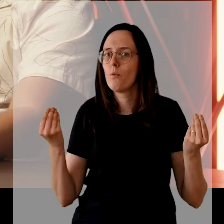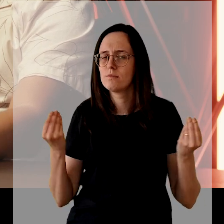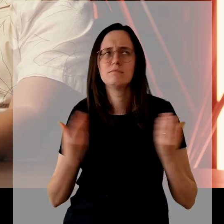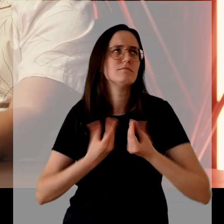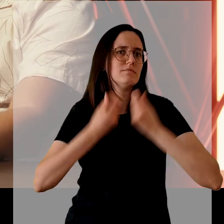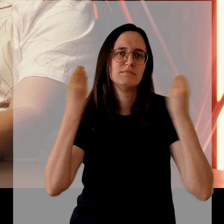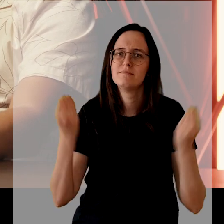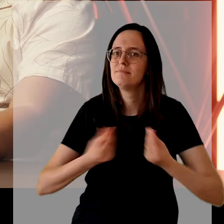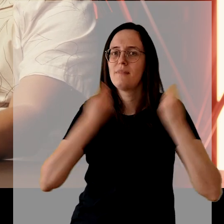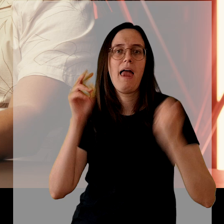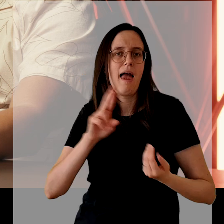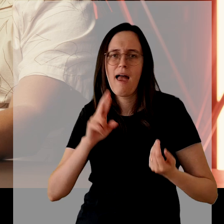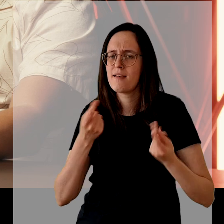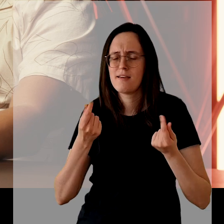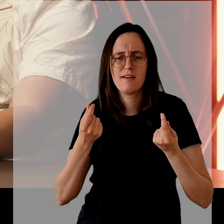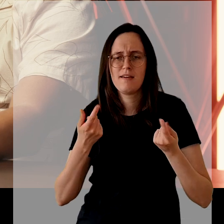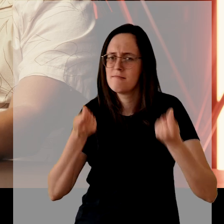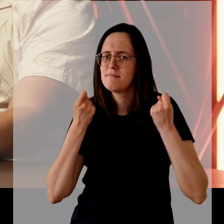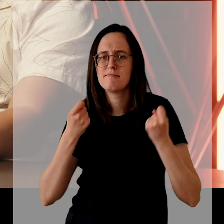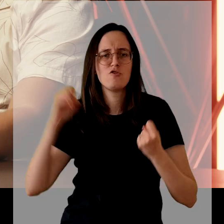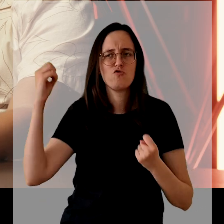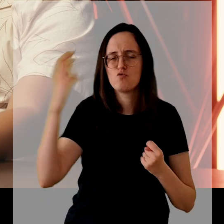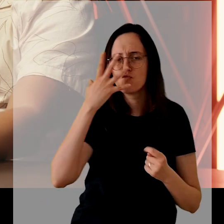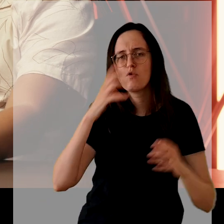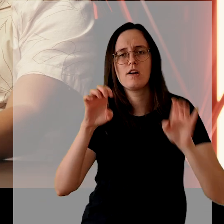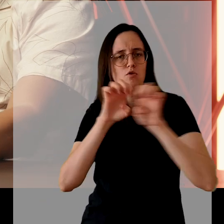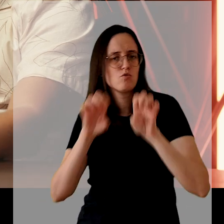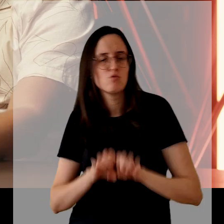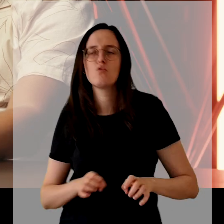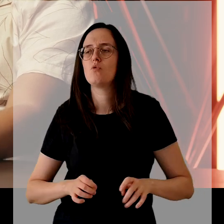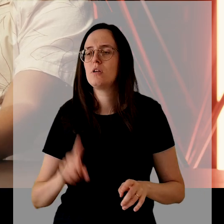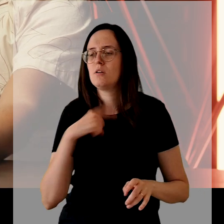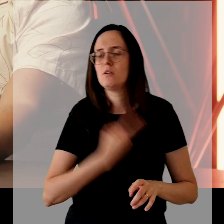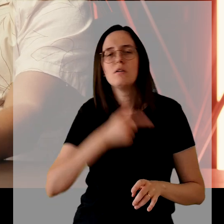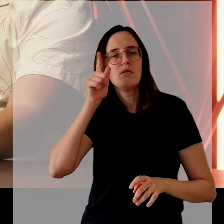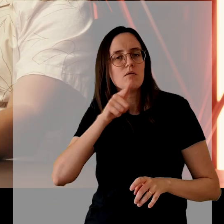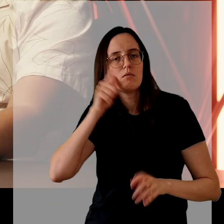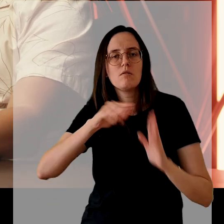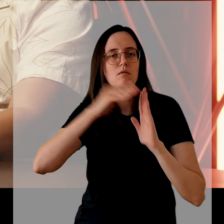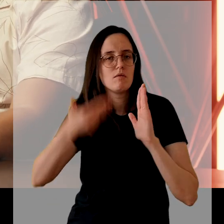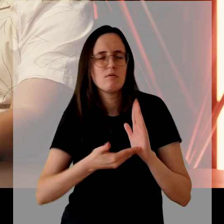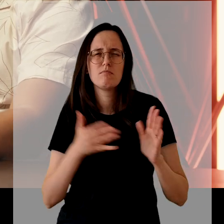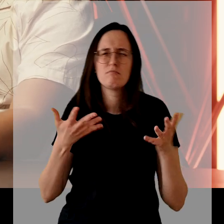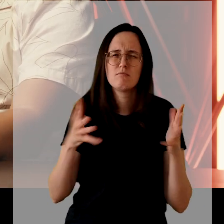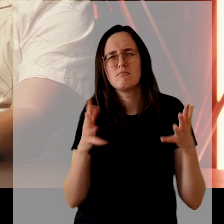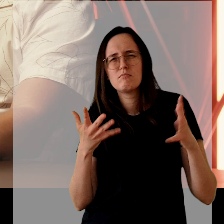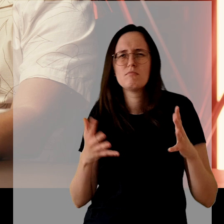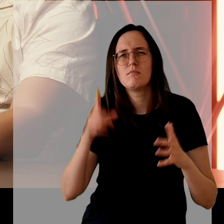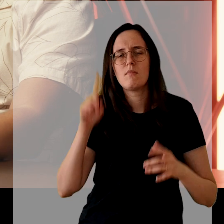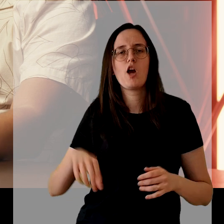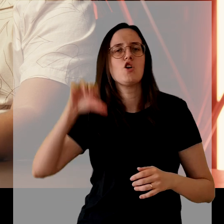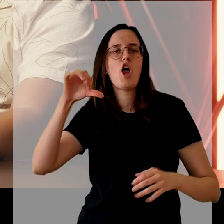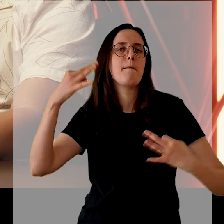muitas centenas de milhares de reais, entendeu? De luz, de estrutura, a gente conseguiu fazer uma média